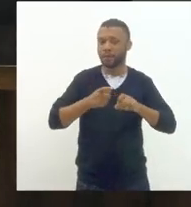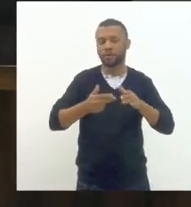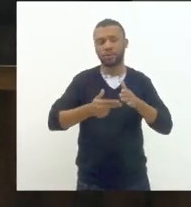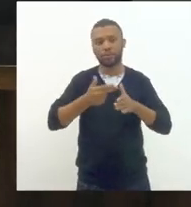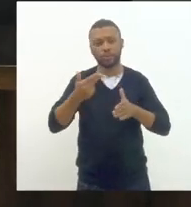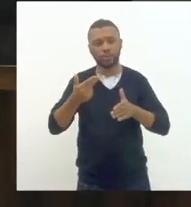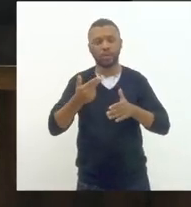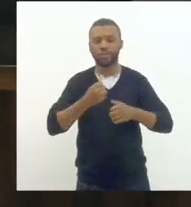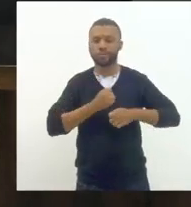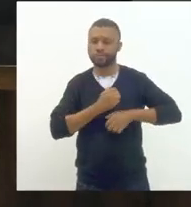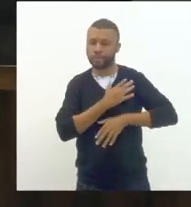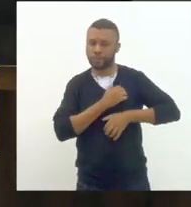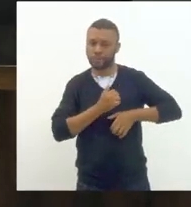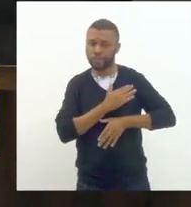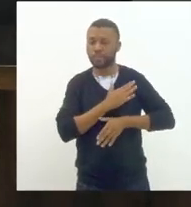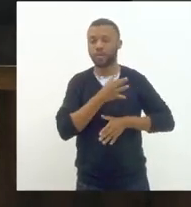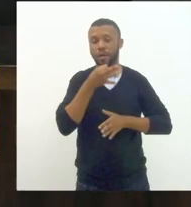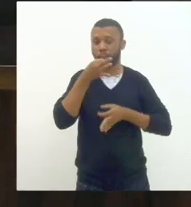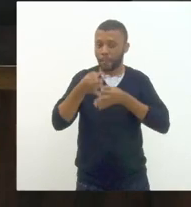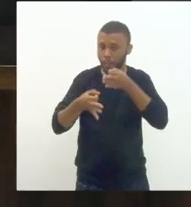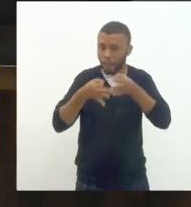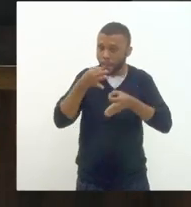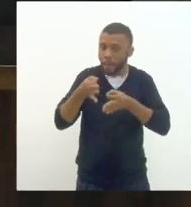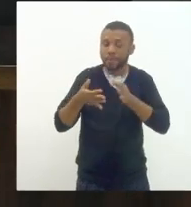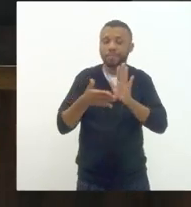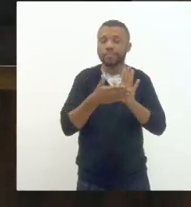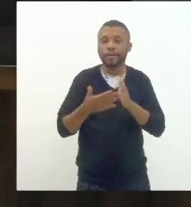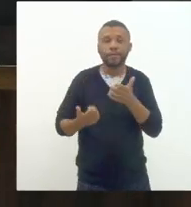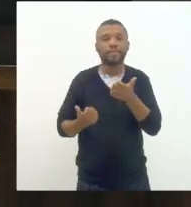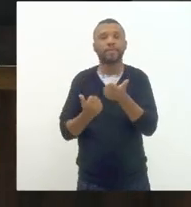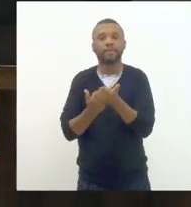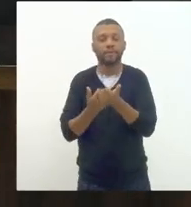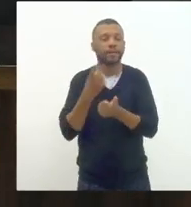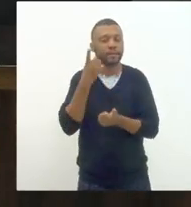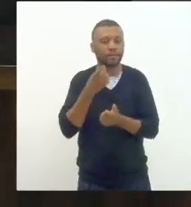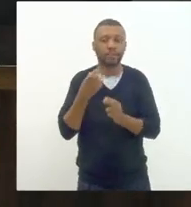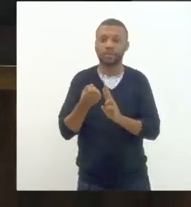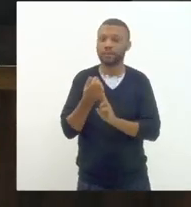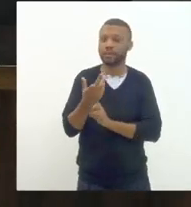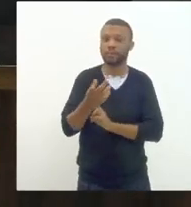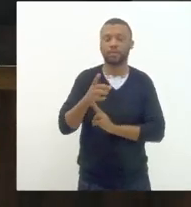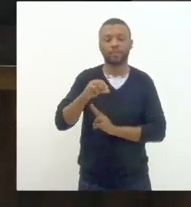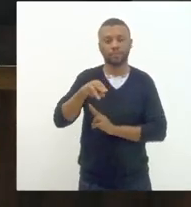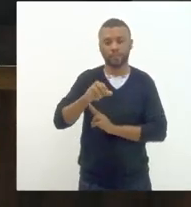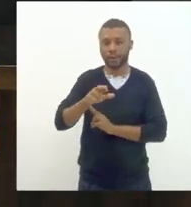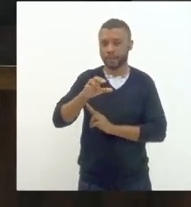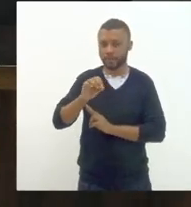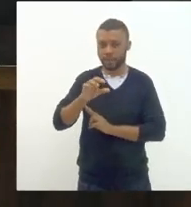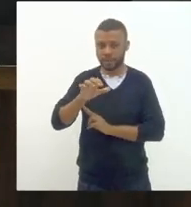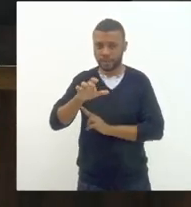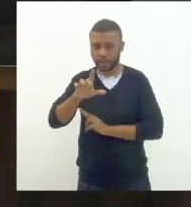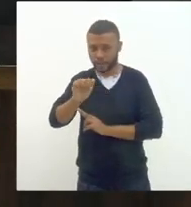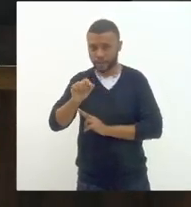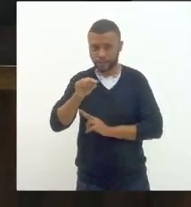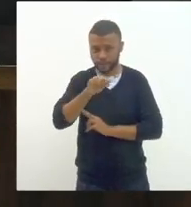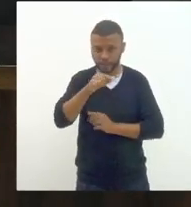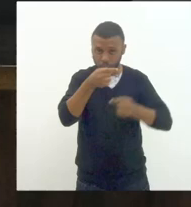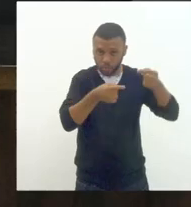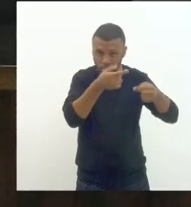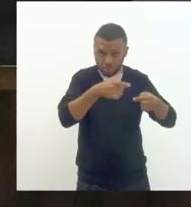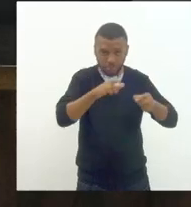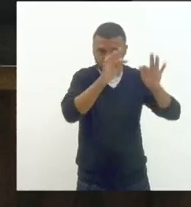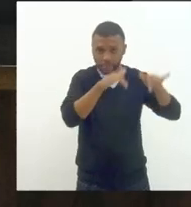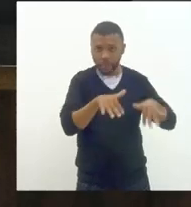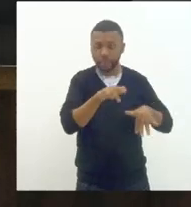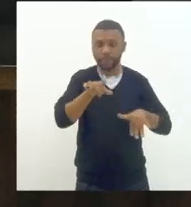Comissão de Normas Internas e Proporções Externas, favorável, relator deputado Márcio Canella. Em discussão, Não havendo que queira discutir, encerrada a discussão em votação. Os senhores que